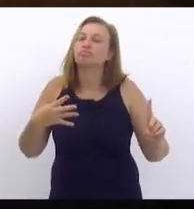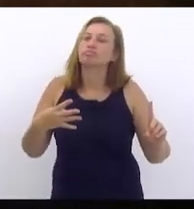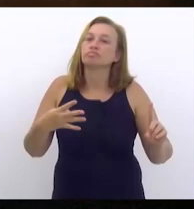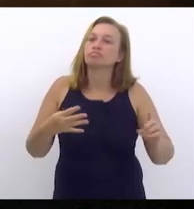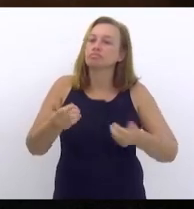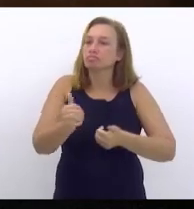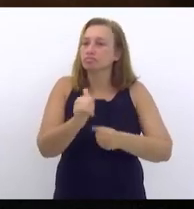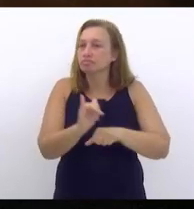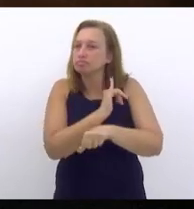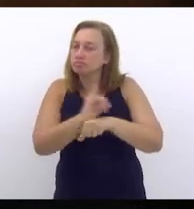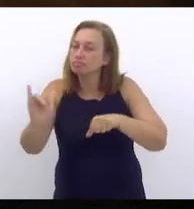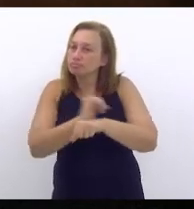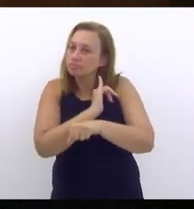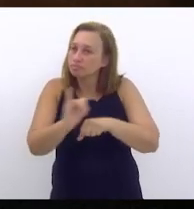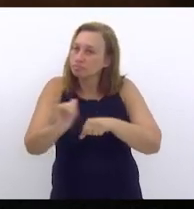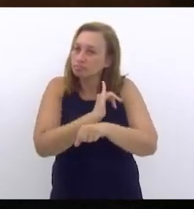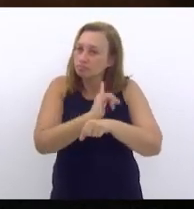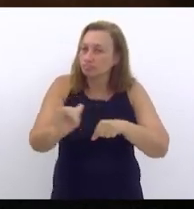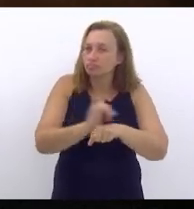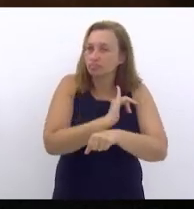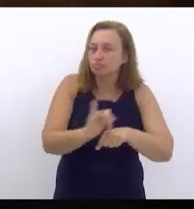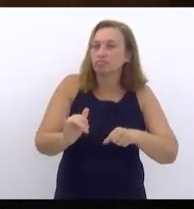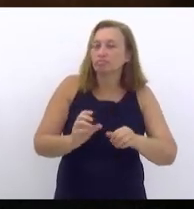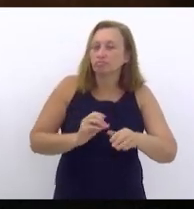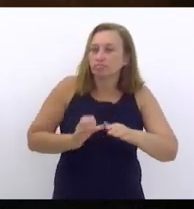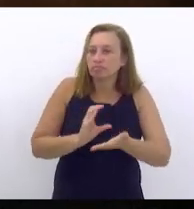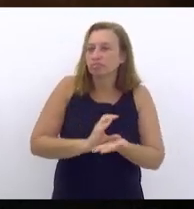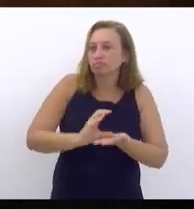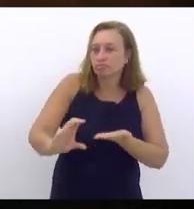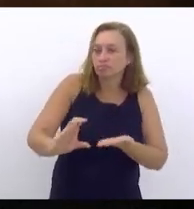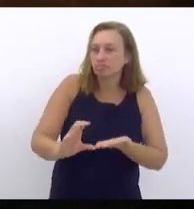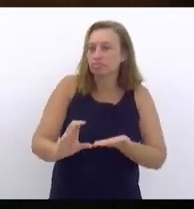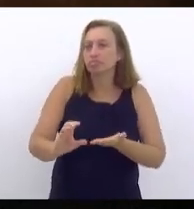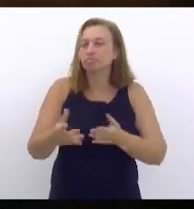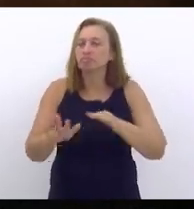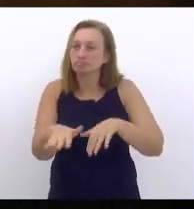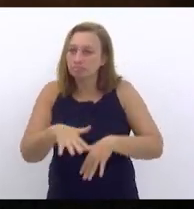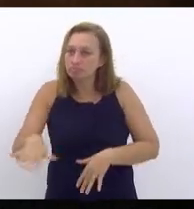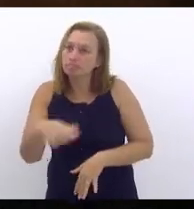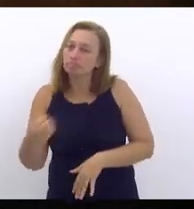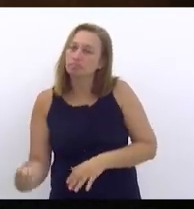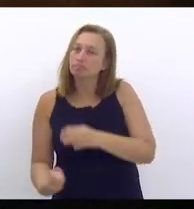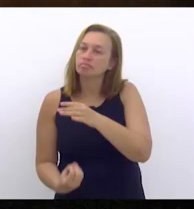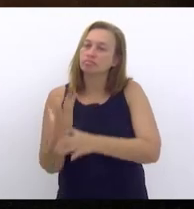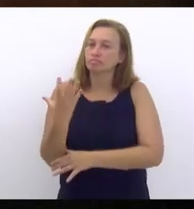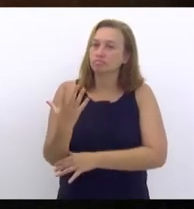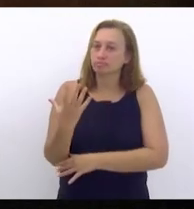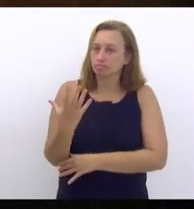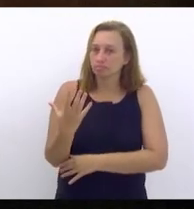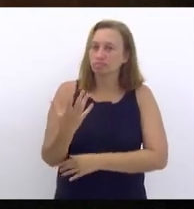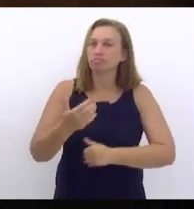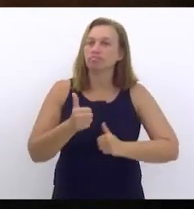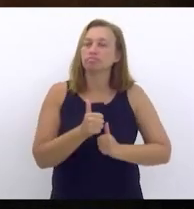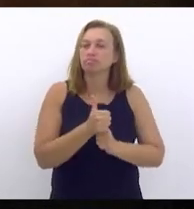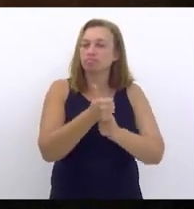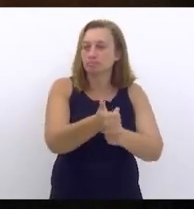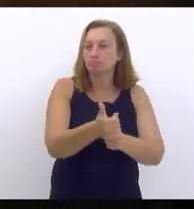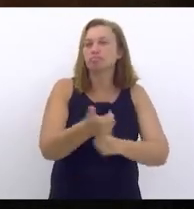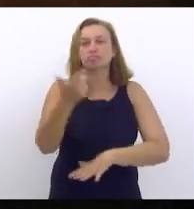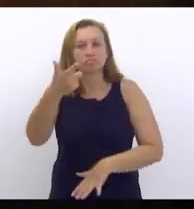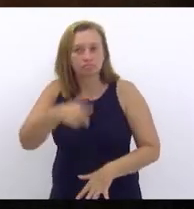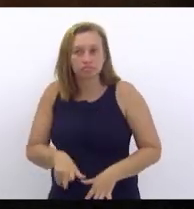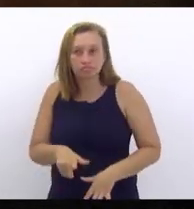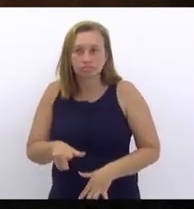articulação daquilo que se faz a partir do orçamento público com o setor produtivo, determinando o protagonismo, mais uma